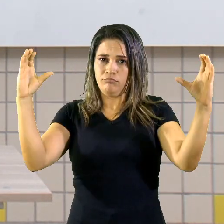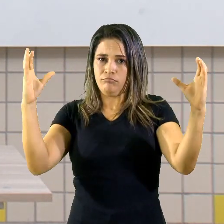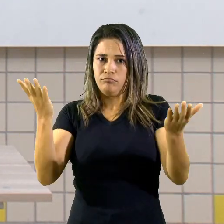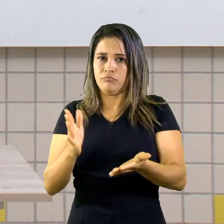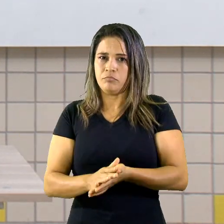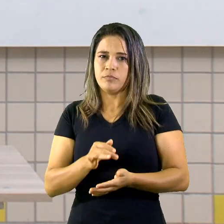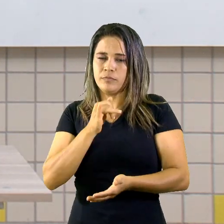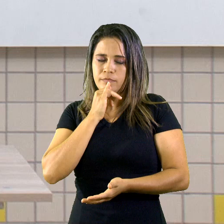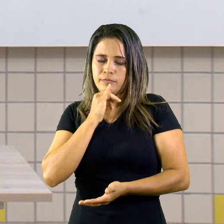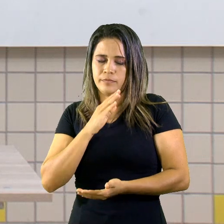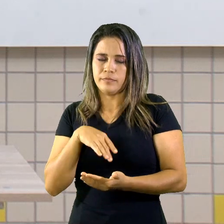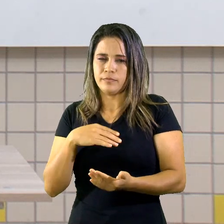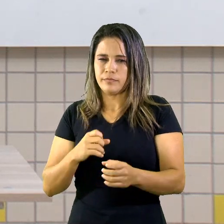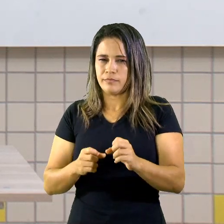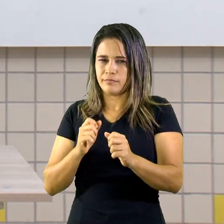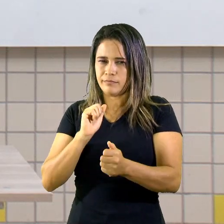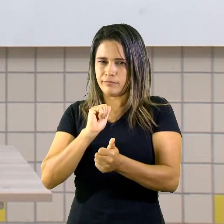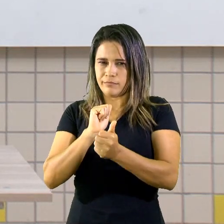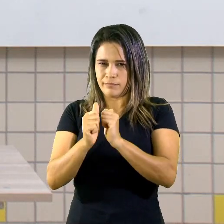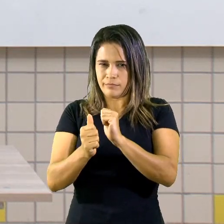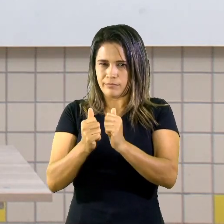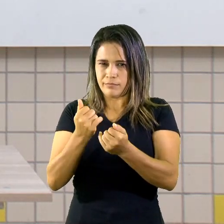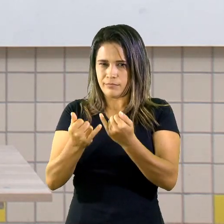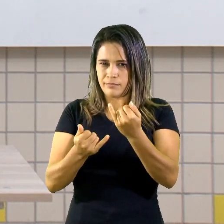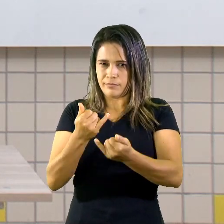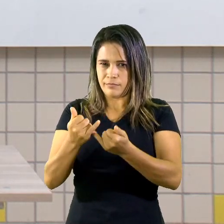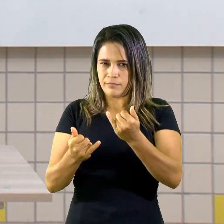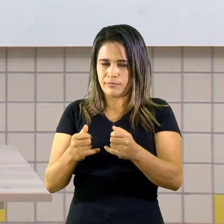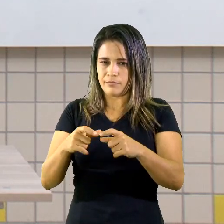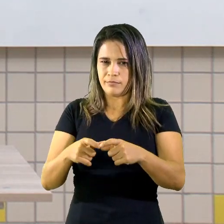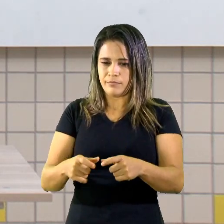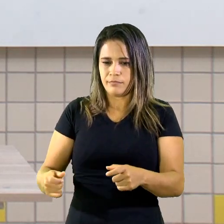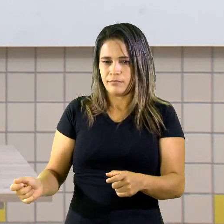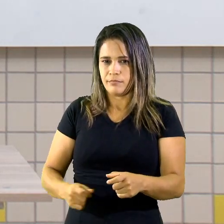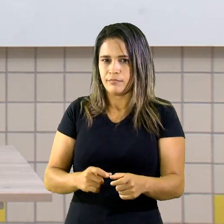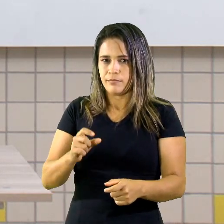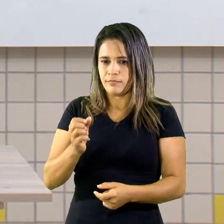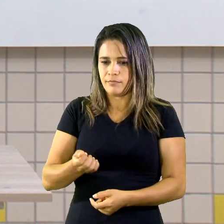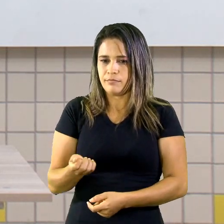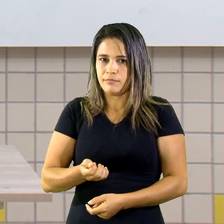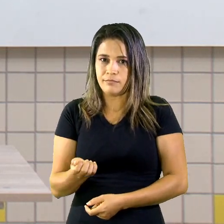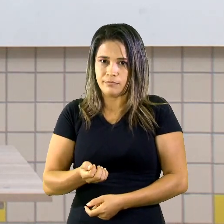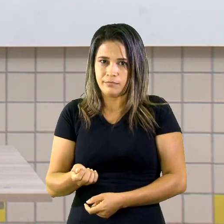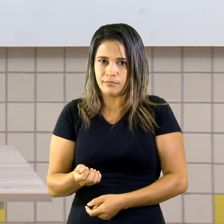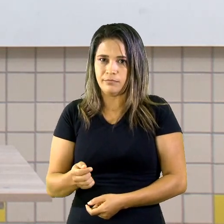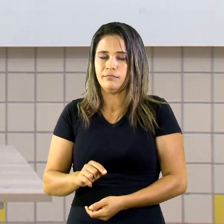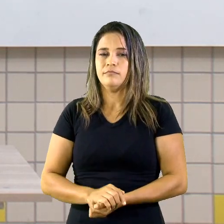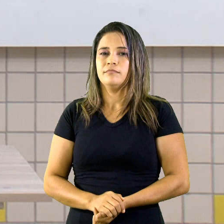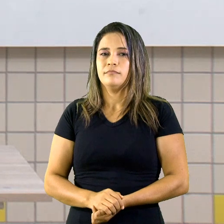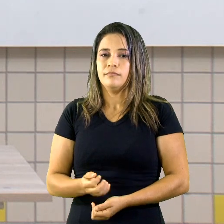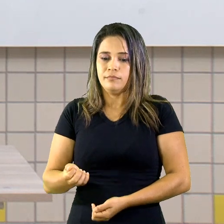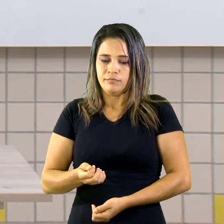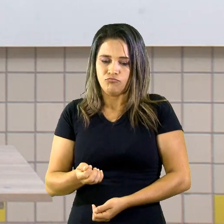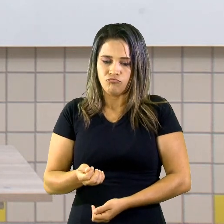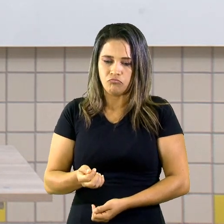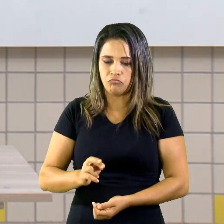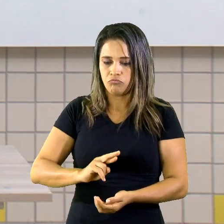está jogando alguns joguinhos de tabuleiro, por exemplo, a gente tem um dado, né? Aquele dado ele tem